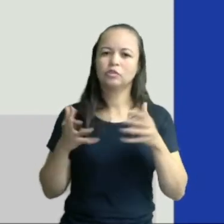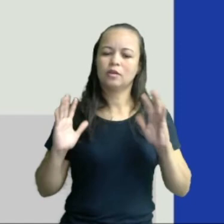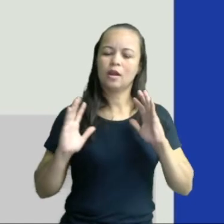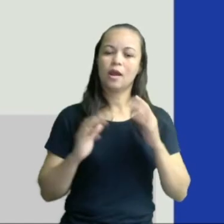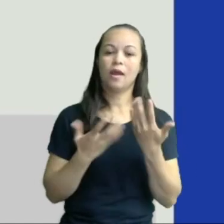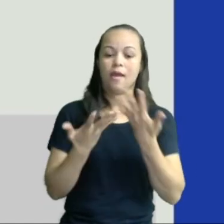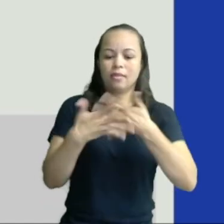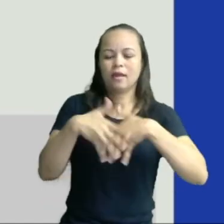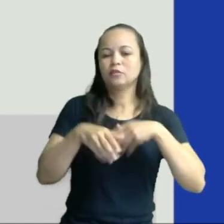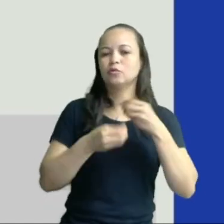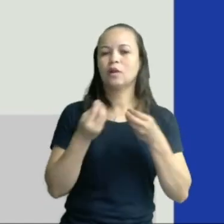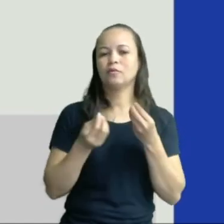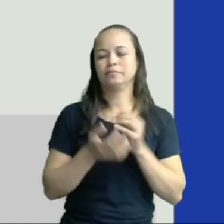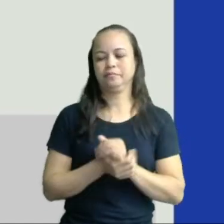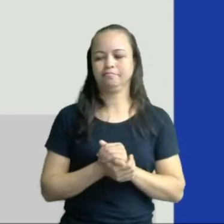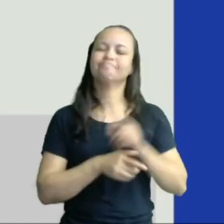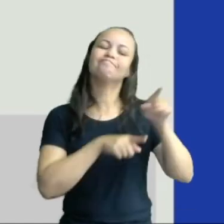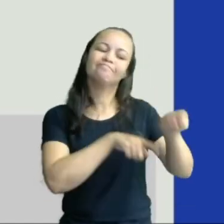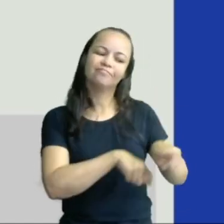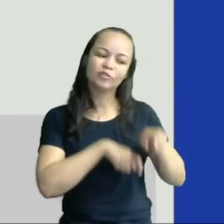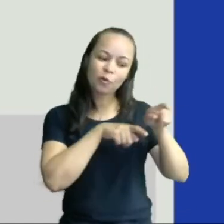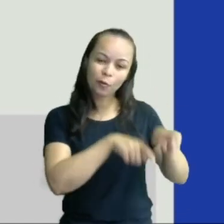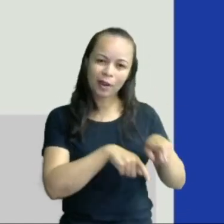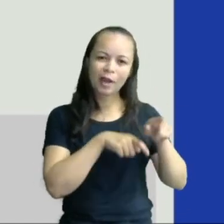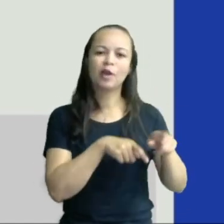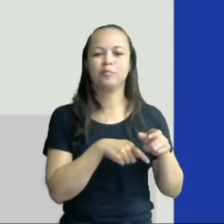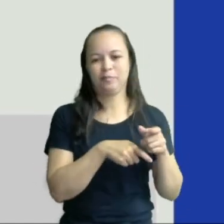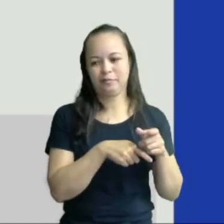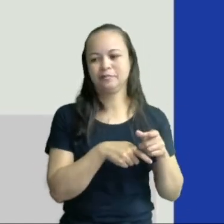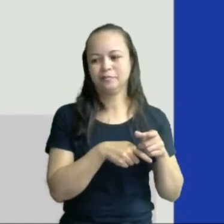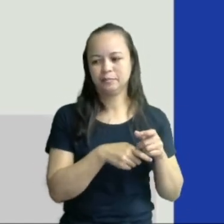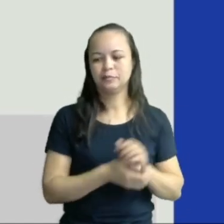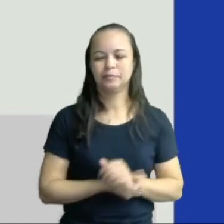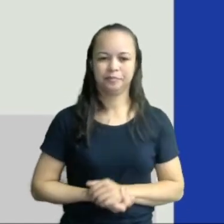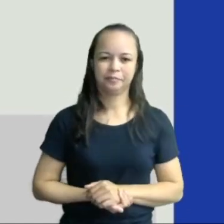gente. No campo. Muito bem.